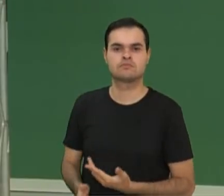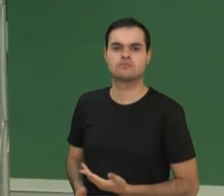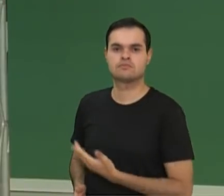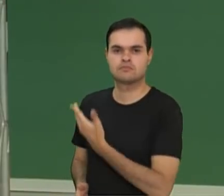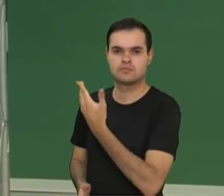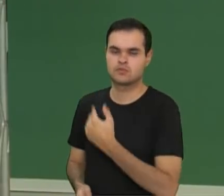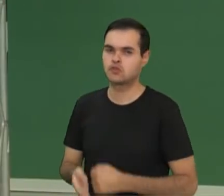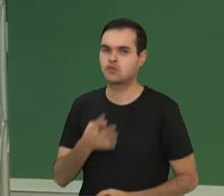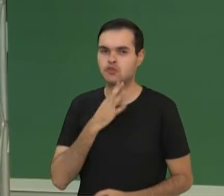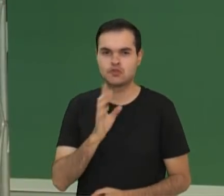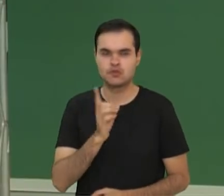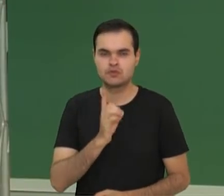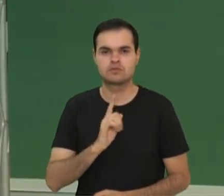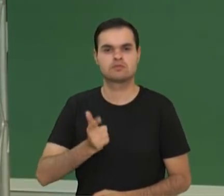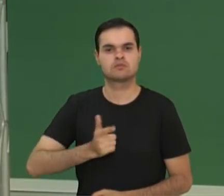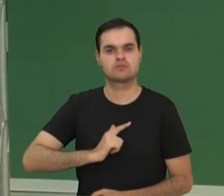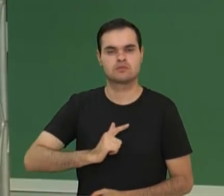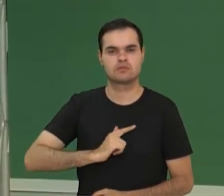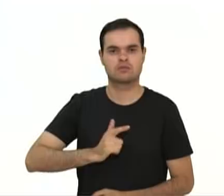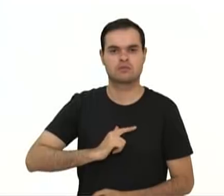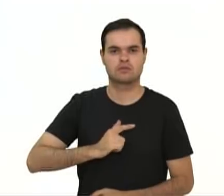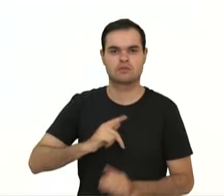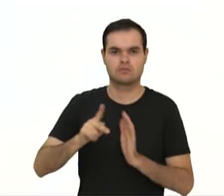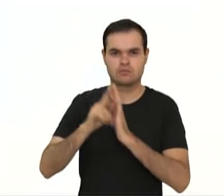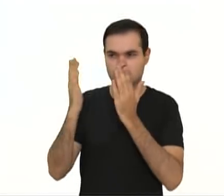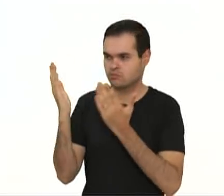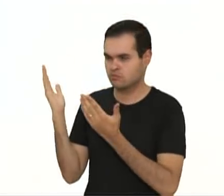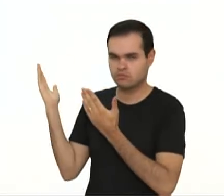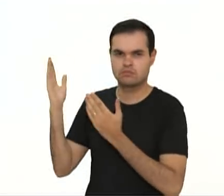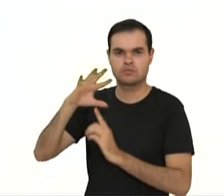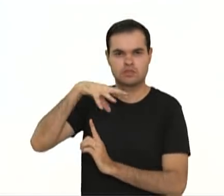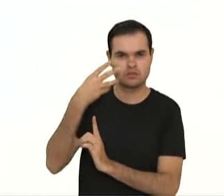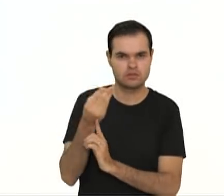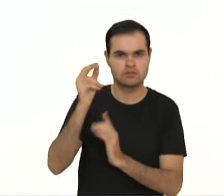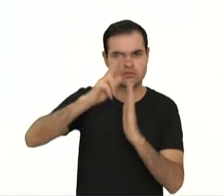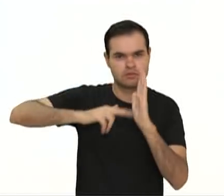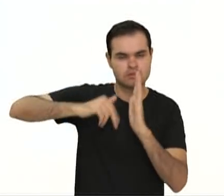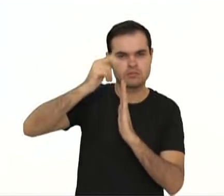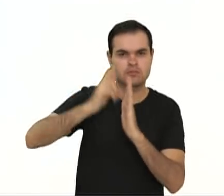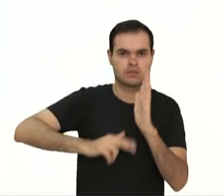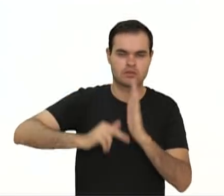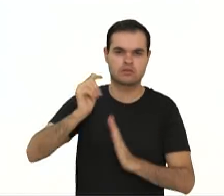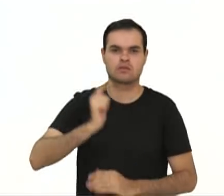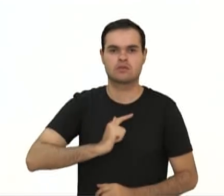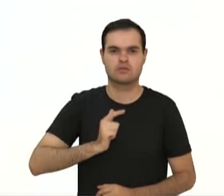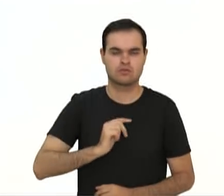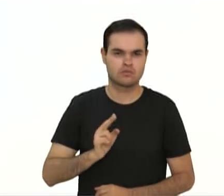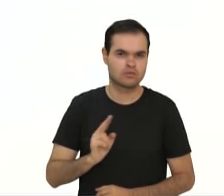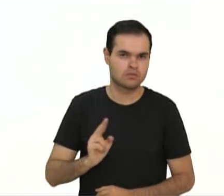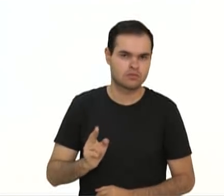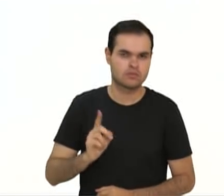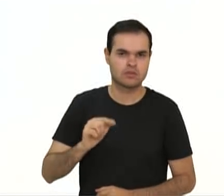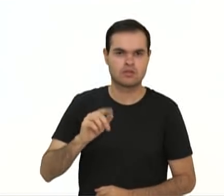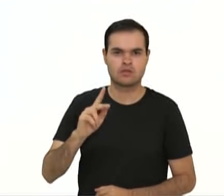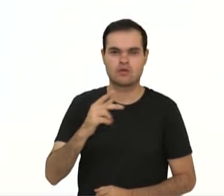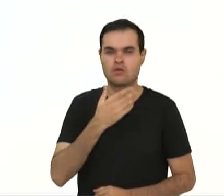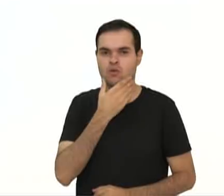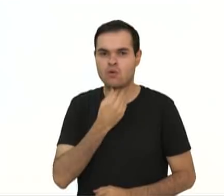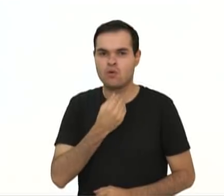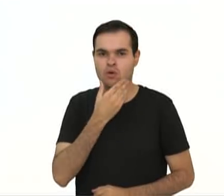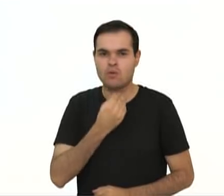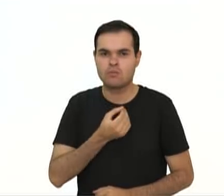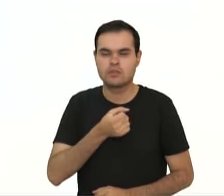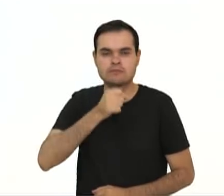se você não conhece, temos aqui uma obra de arte, uma pintura. O nome dela é